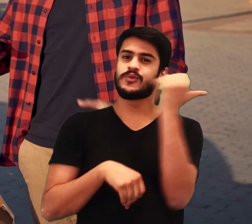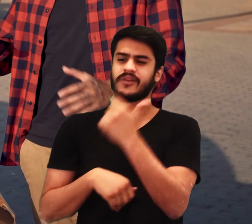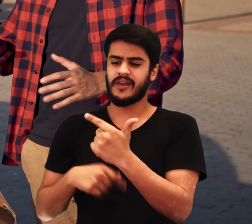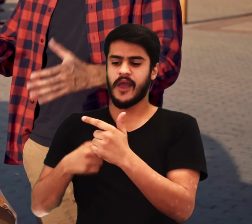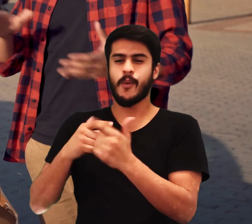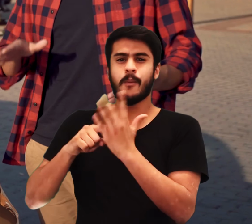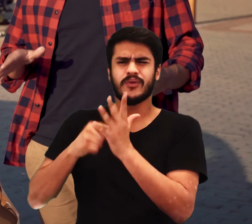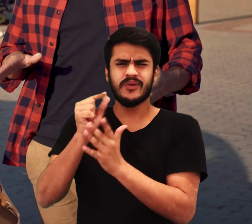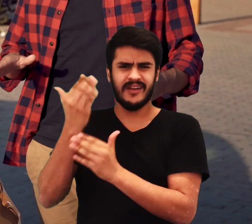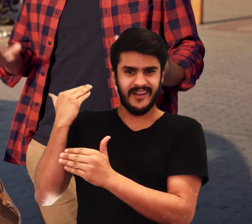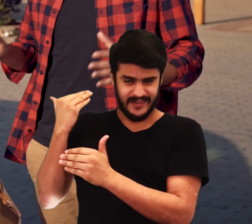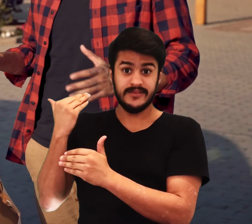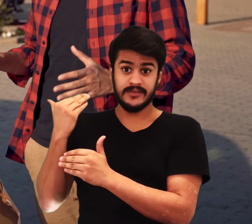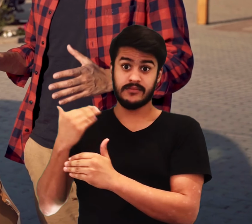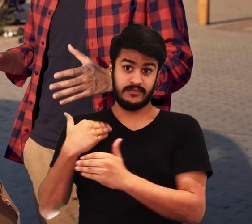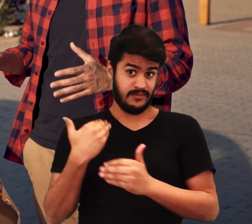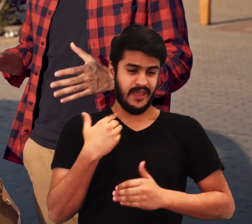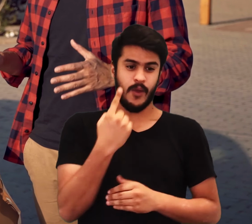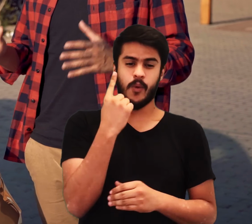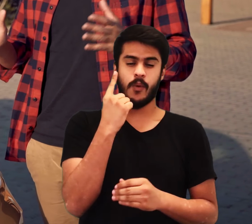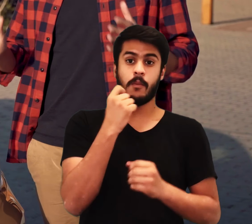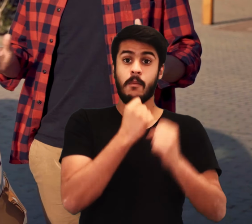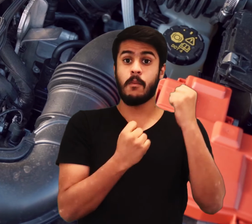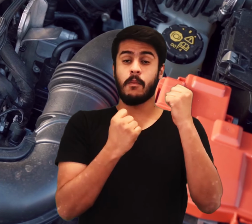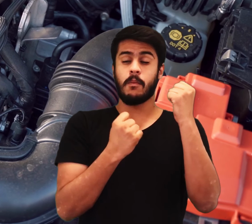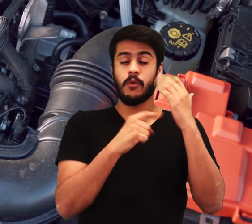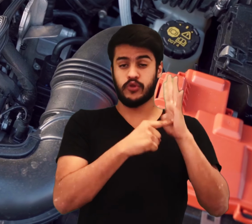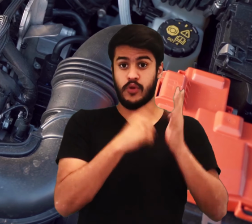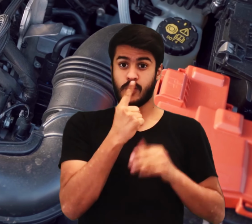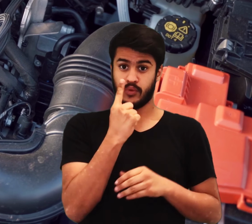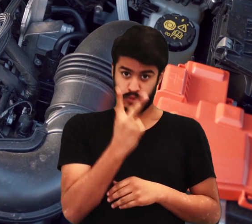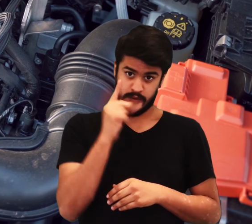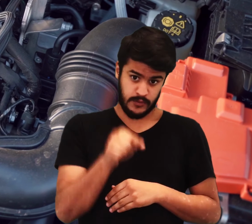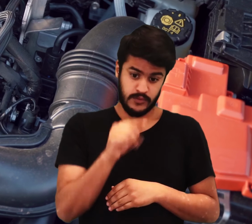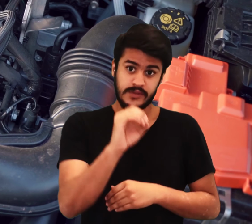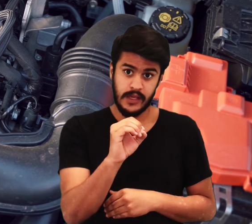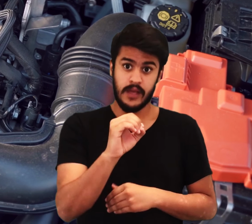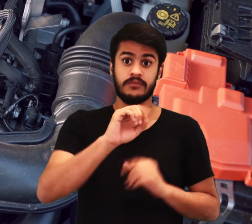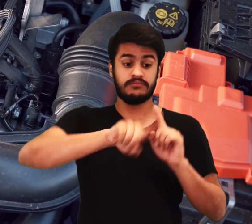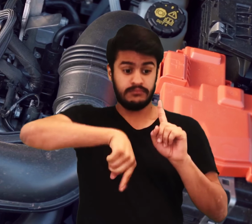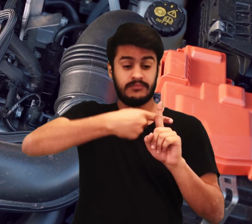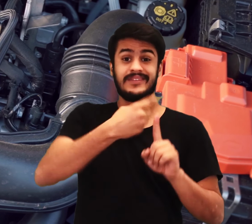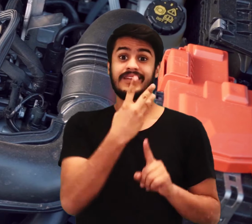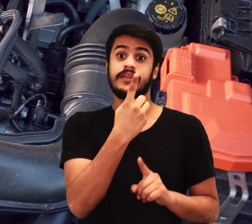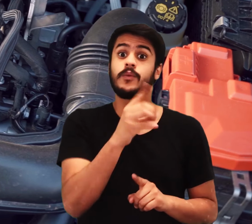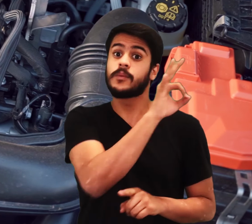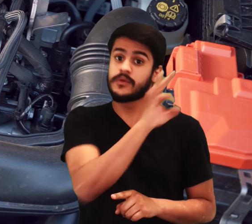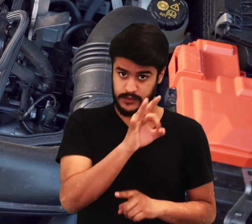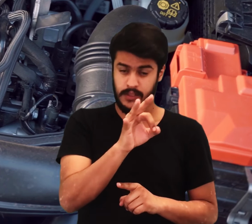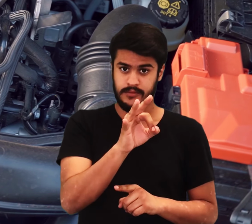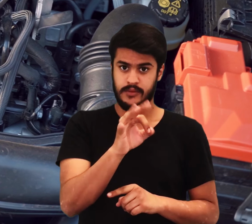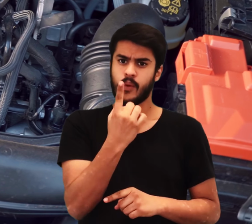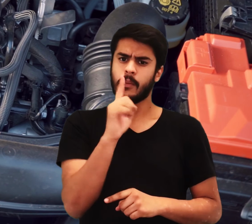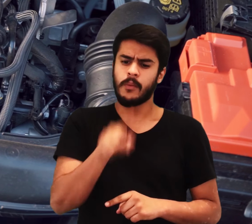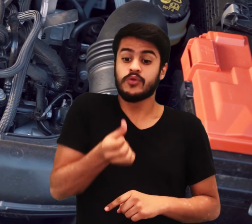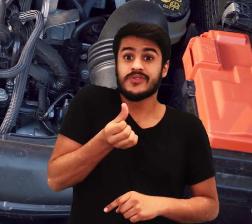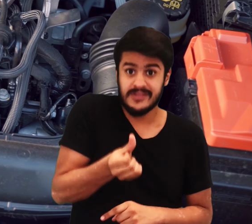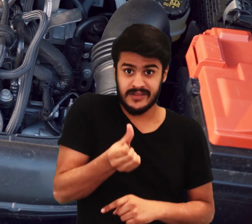relação aos motores antigos do Captur. A está falando de 31% a mais de torque, se a gente comparar com o 2.0, mais